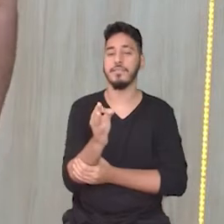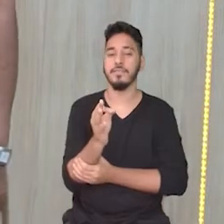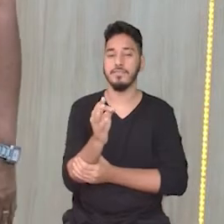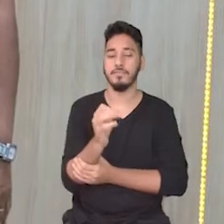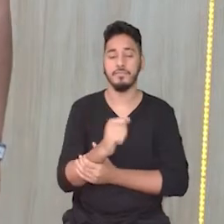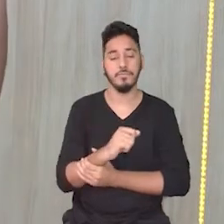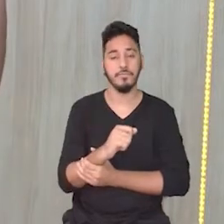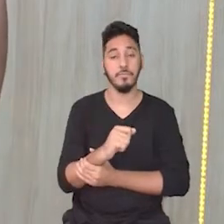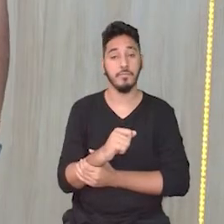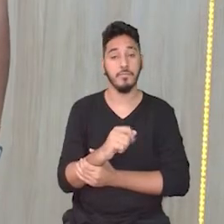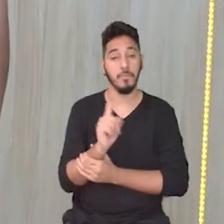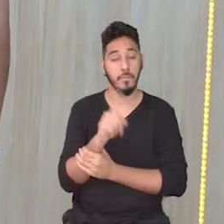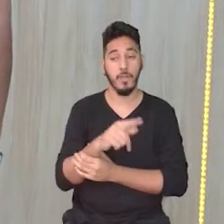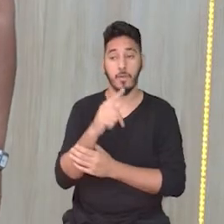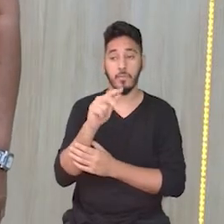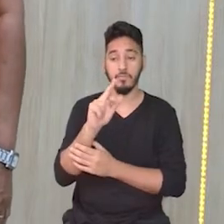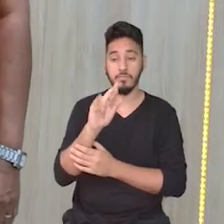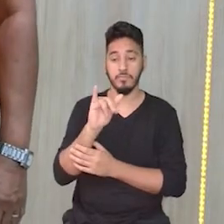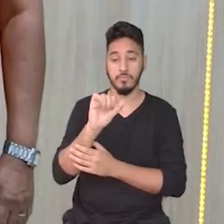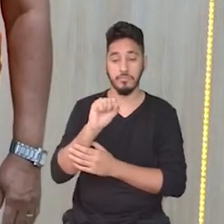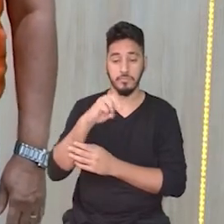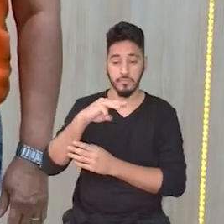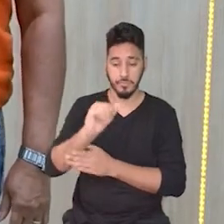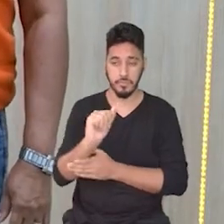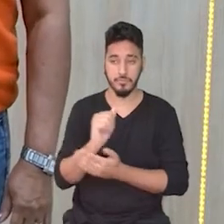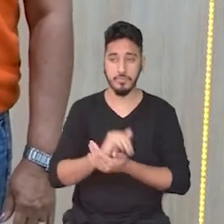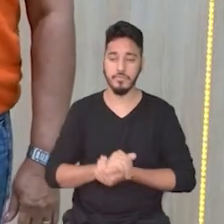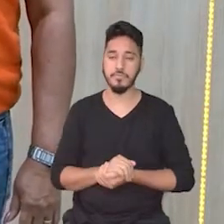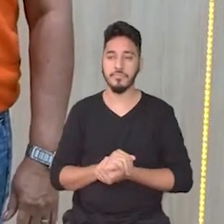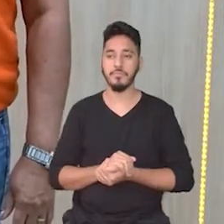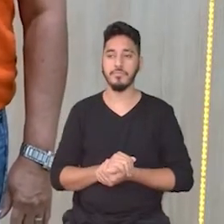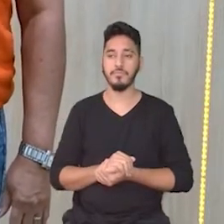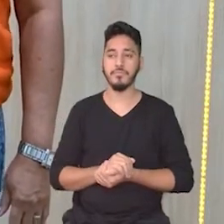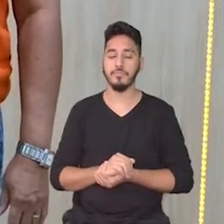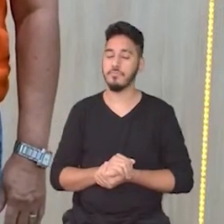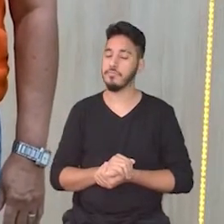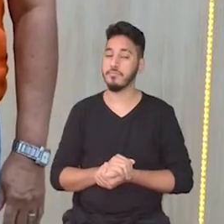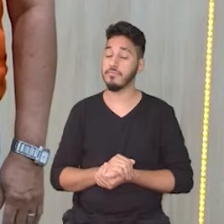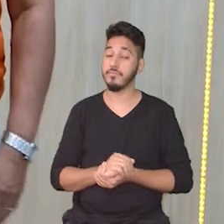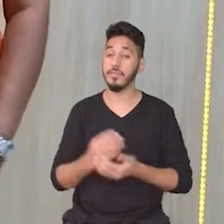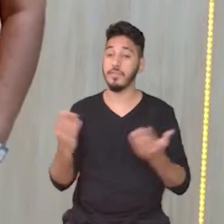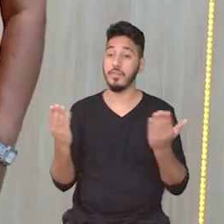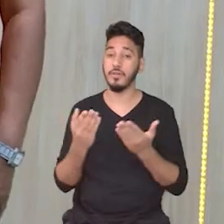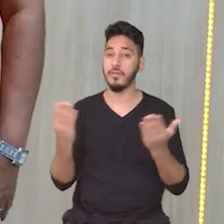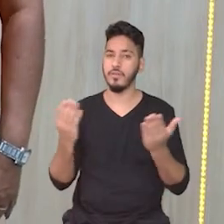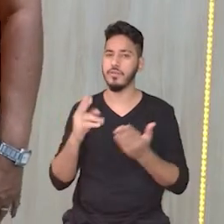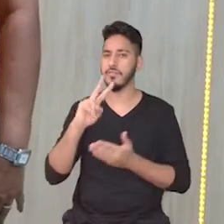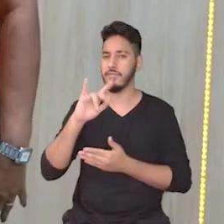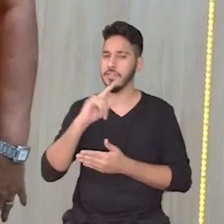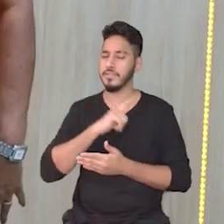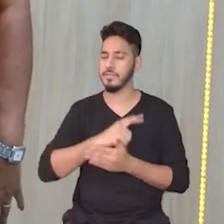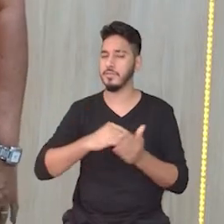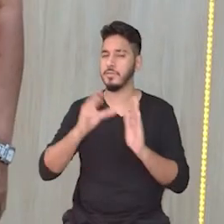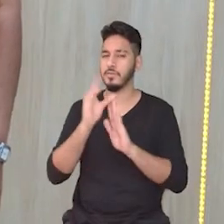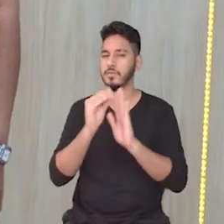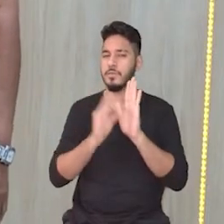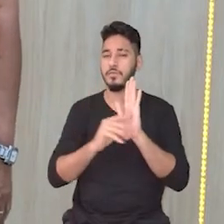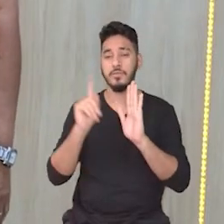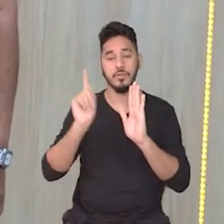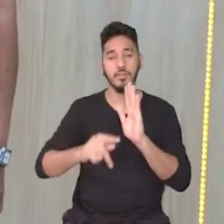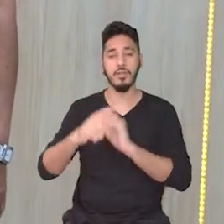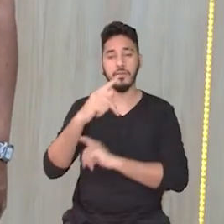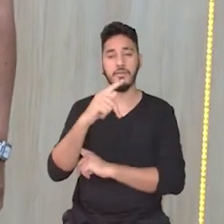prisma hexagonal, tá? E aí, partimos agora para o nosso assunto, que é